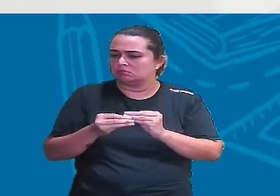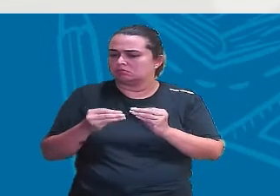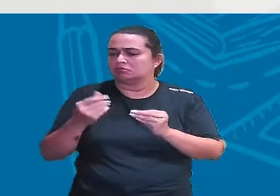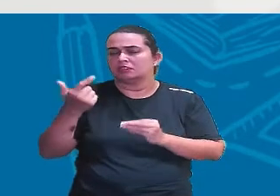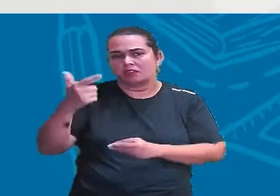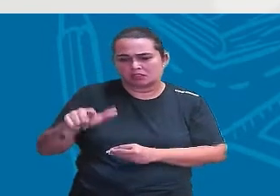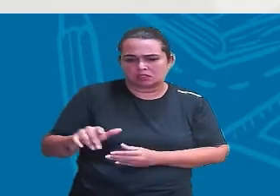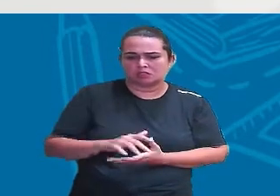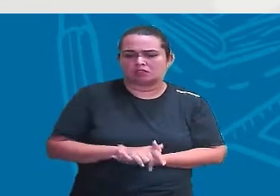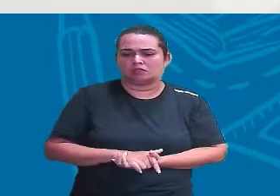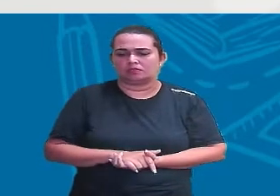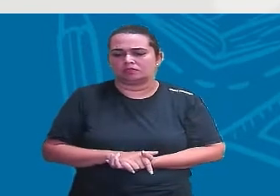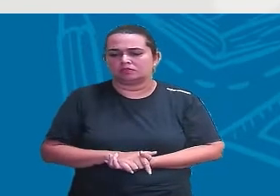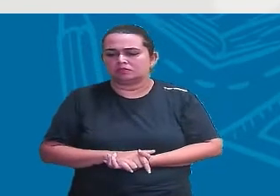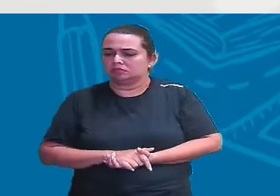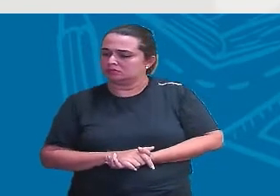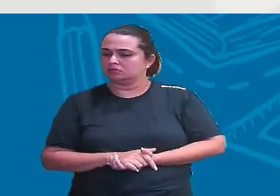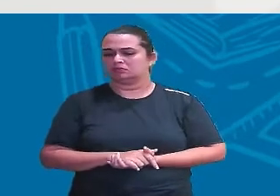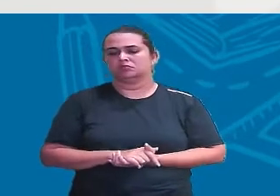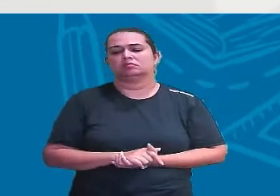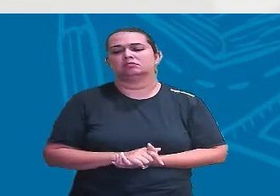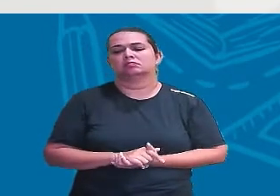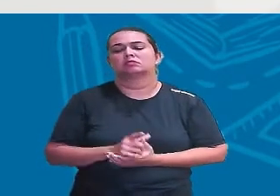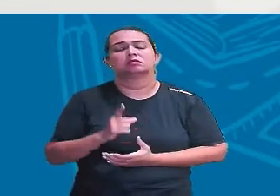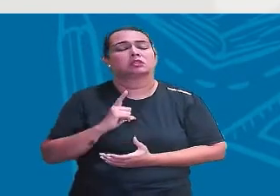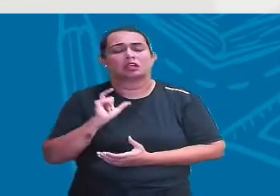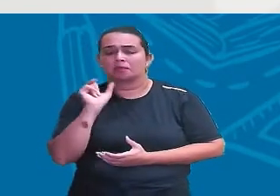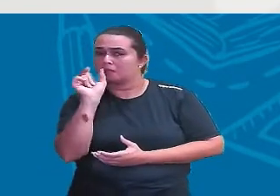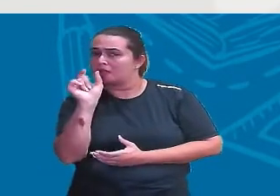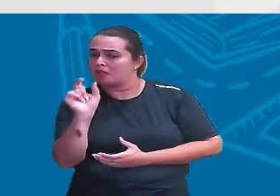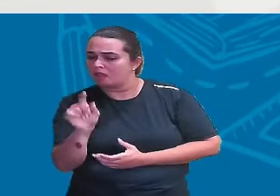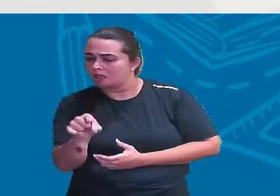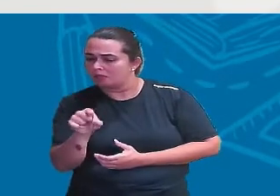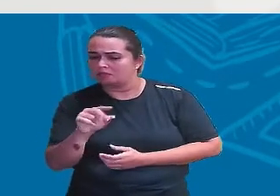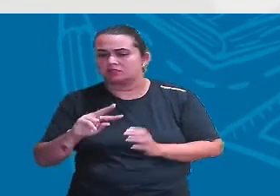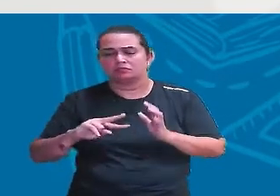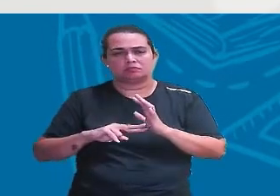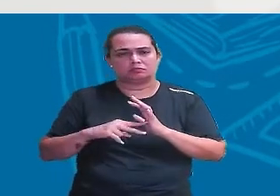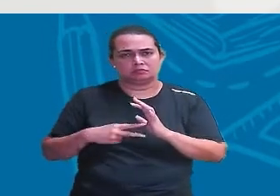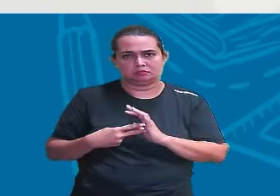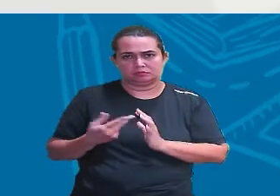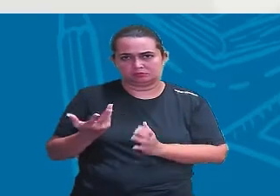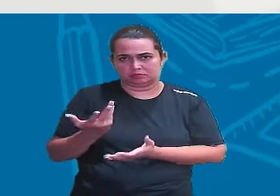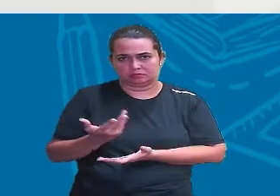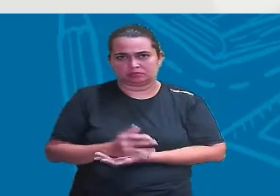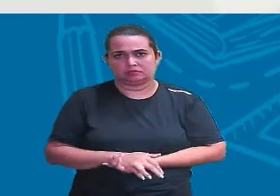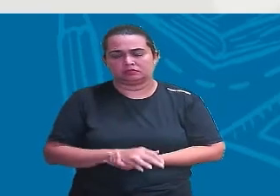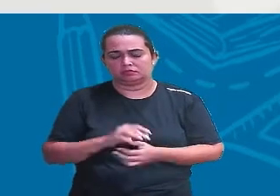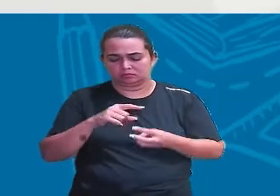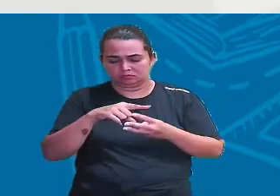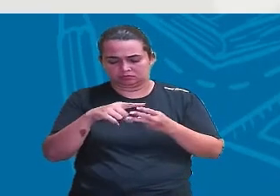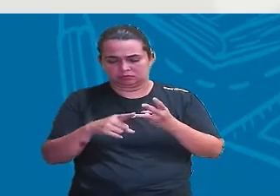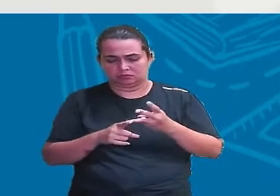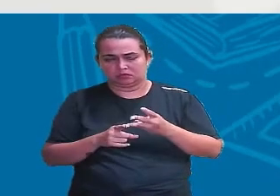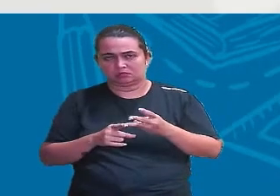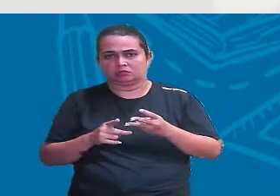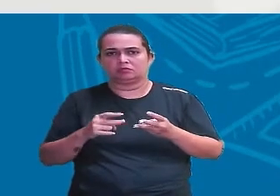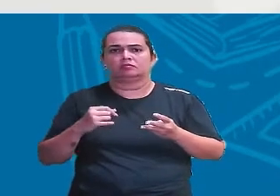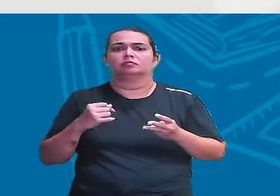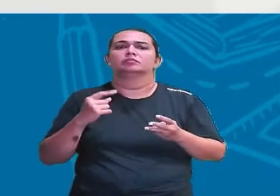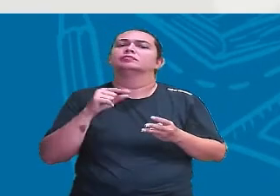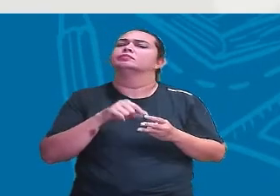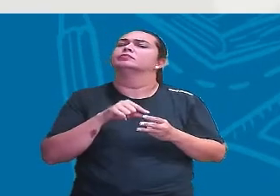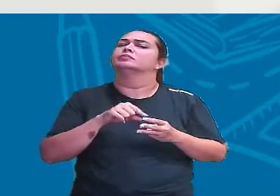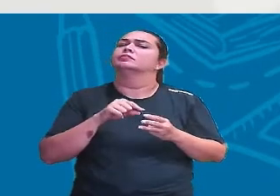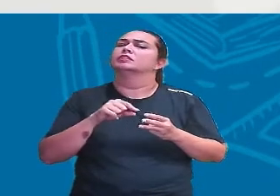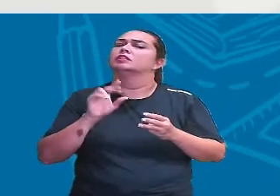in addition, que é além do mais, adicionalmente, ademais. Então, esses três aí que eu separei, eles têm a função